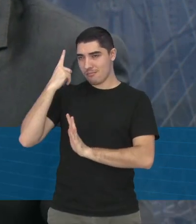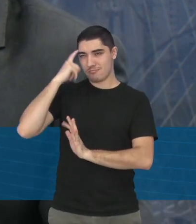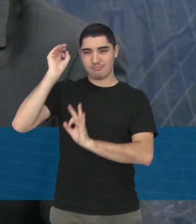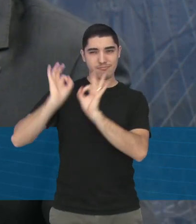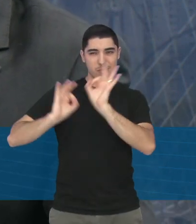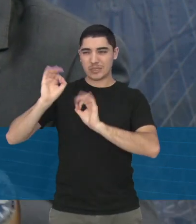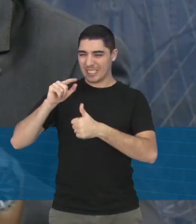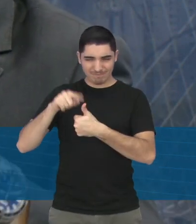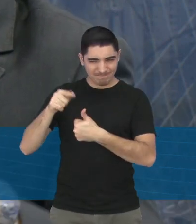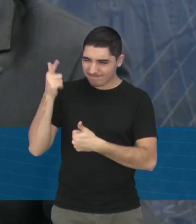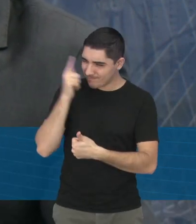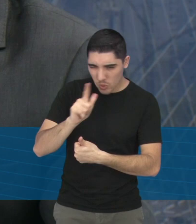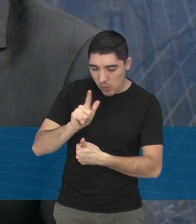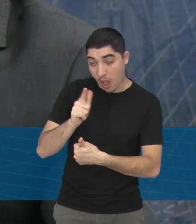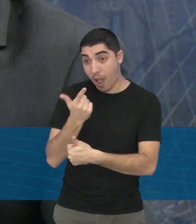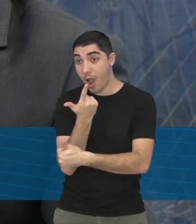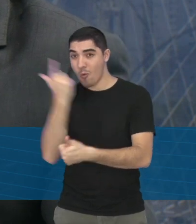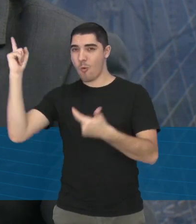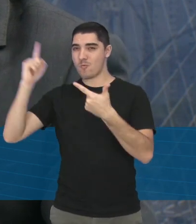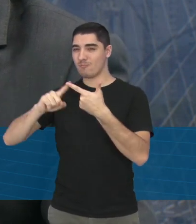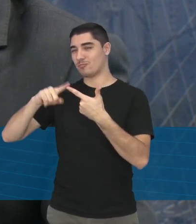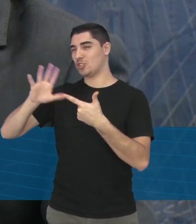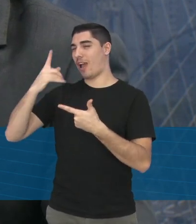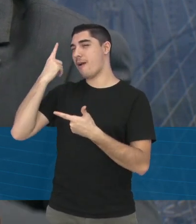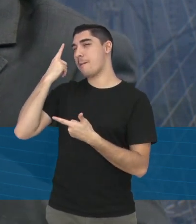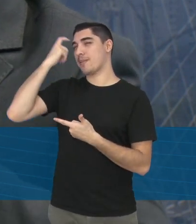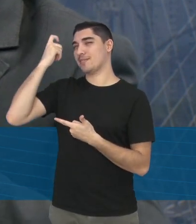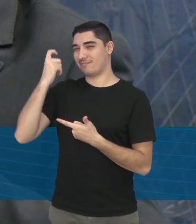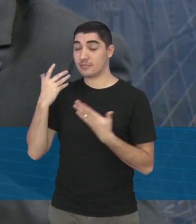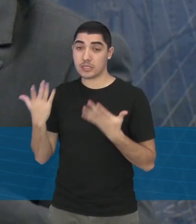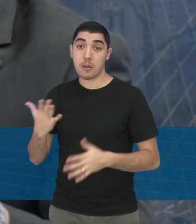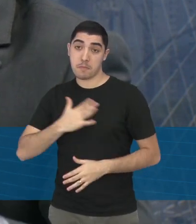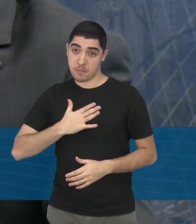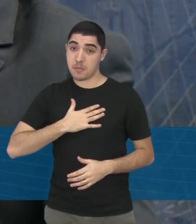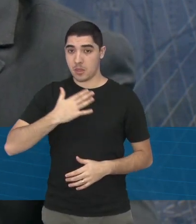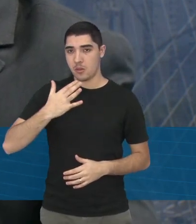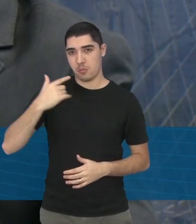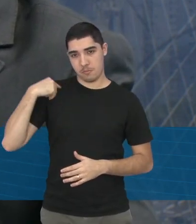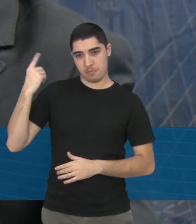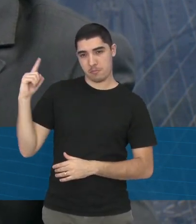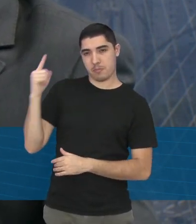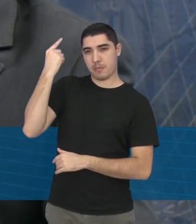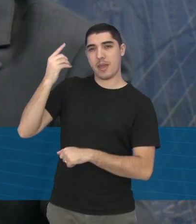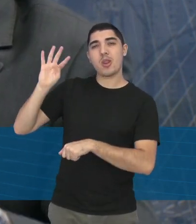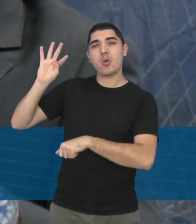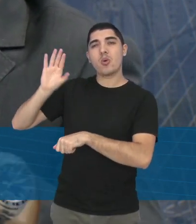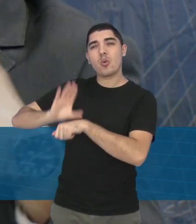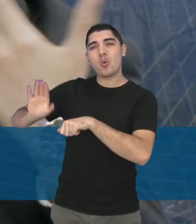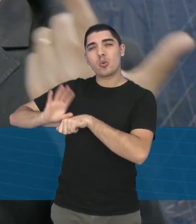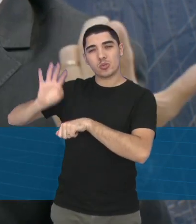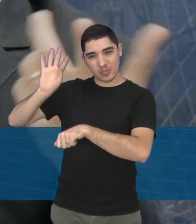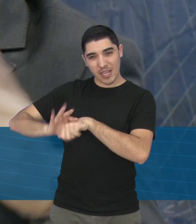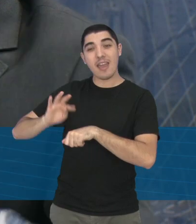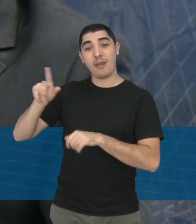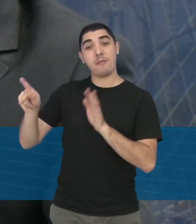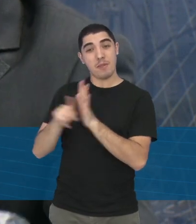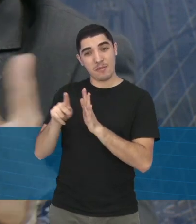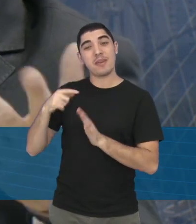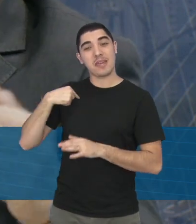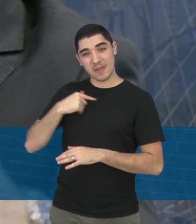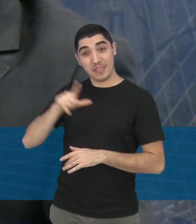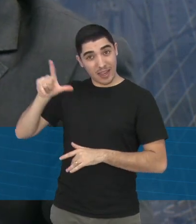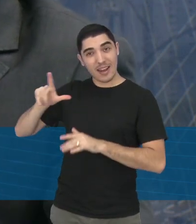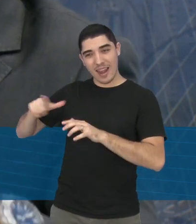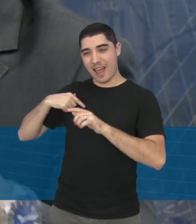E até ratificando o que o senhor disse, o meu primeiro curso técnico foi de datilografia. Tem até